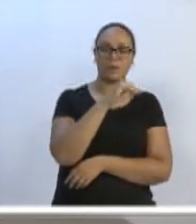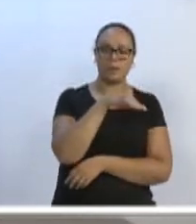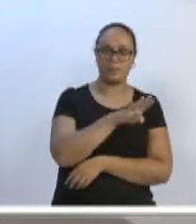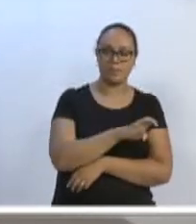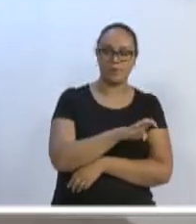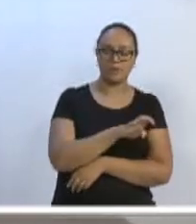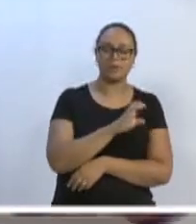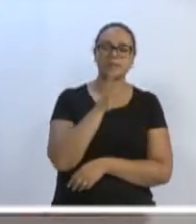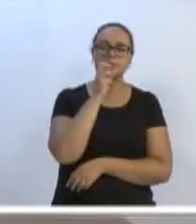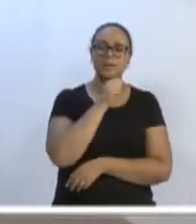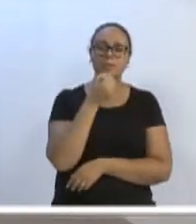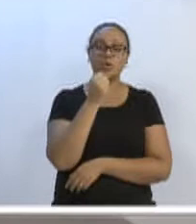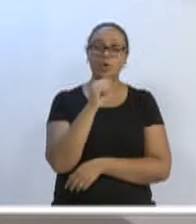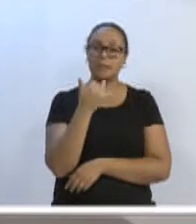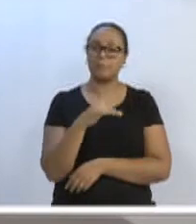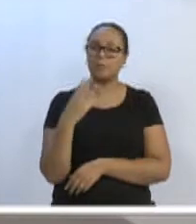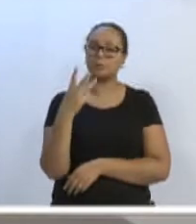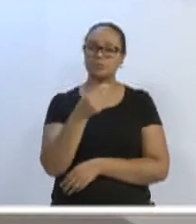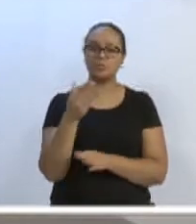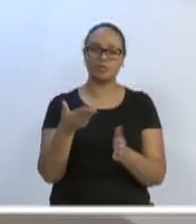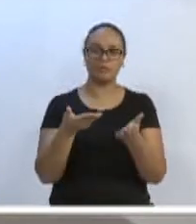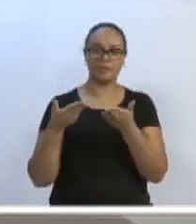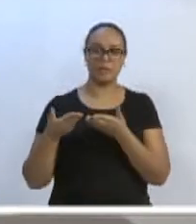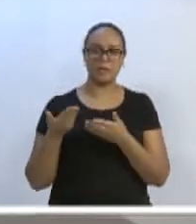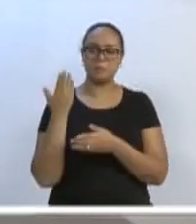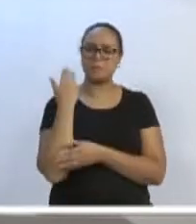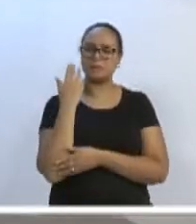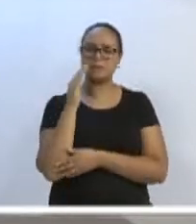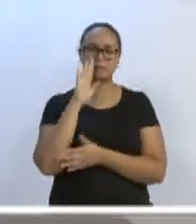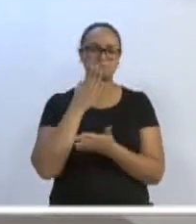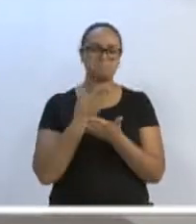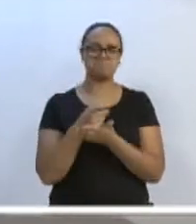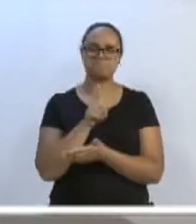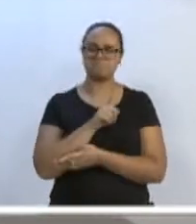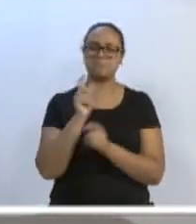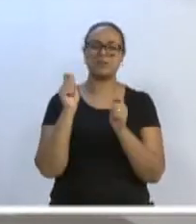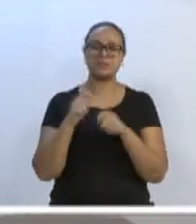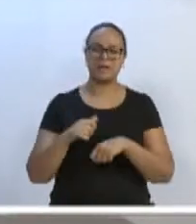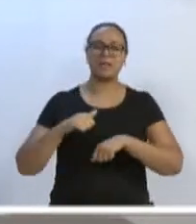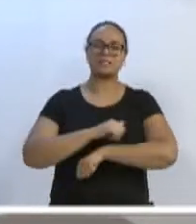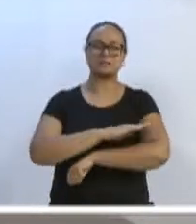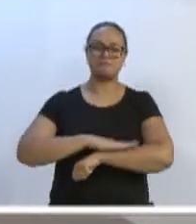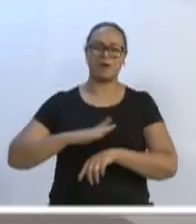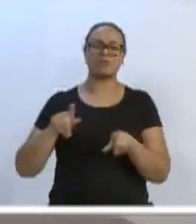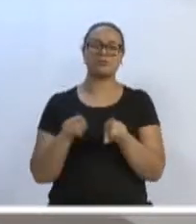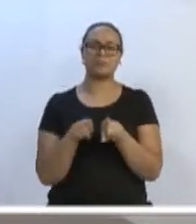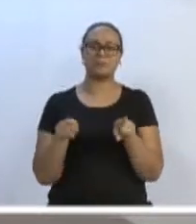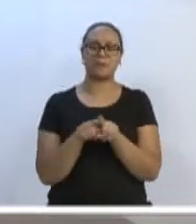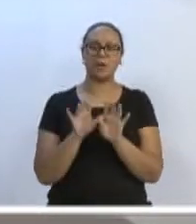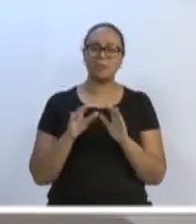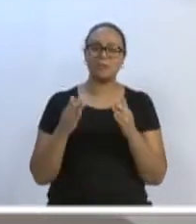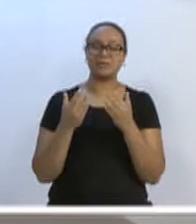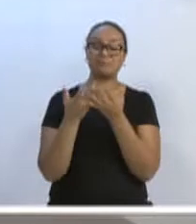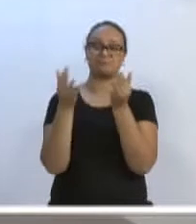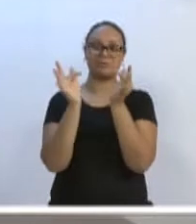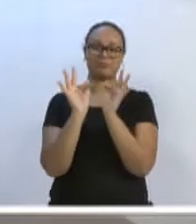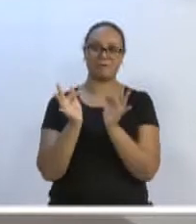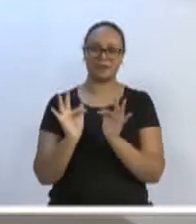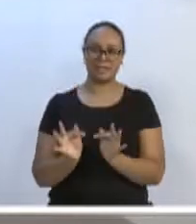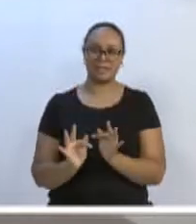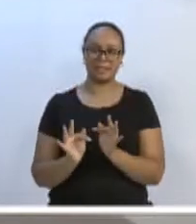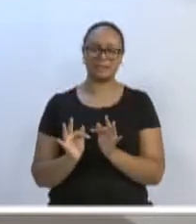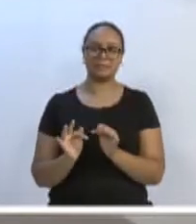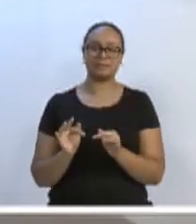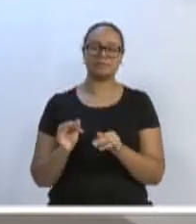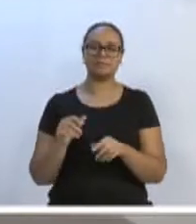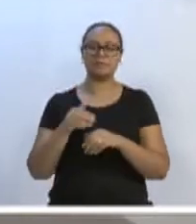convidados ninguém acreditava que lá podia ter asfalto também ea comunidade realmente está feliz suas calçadas